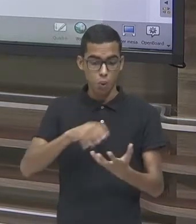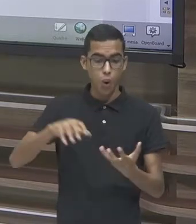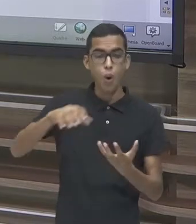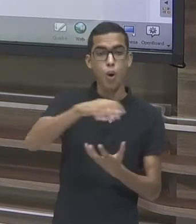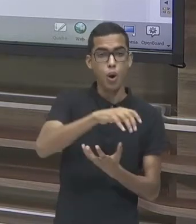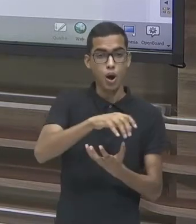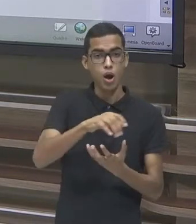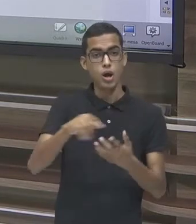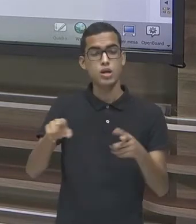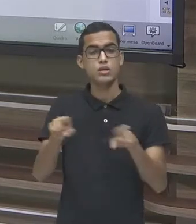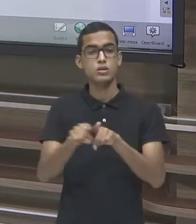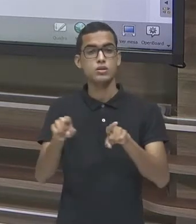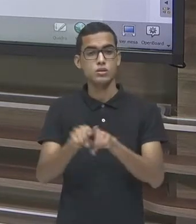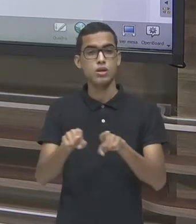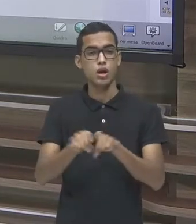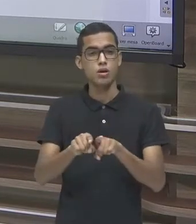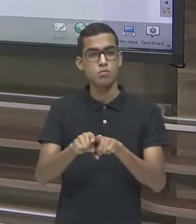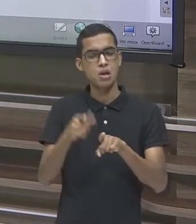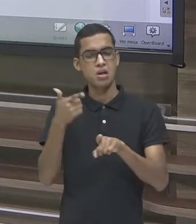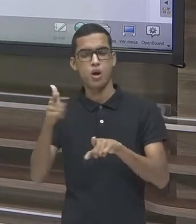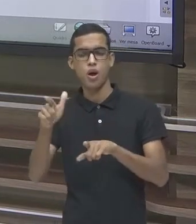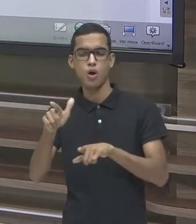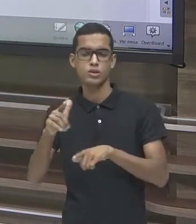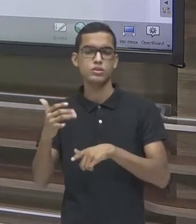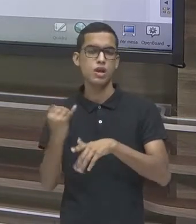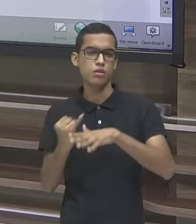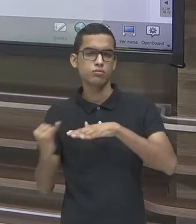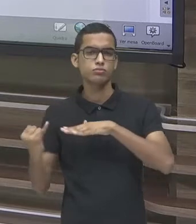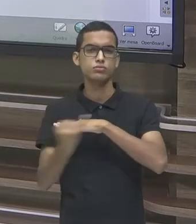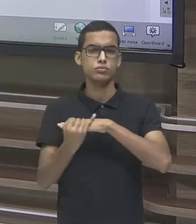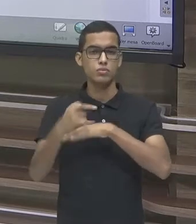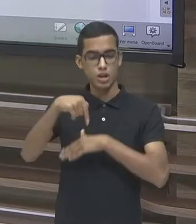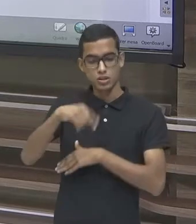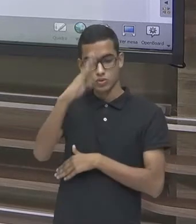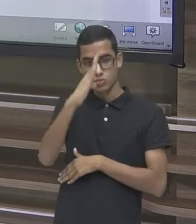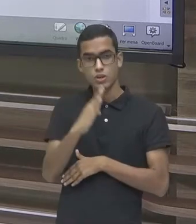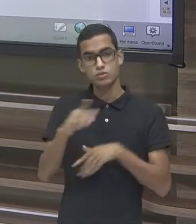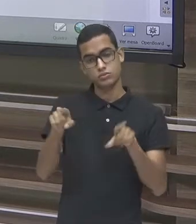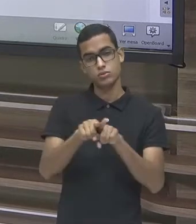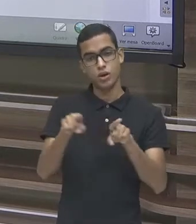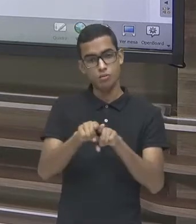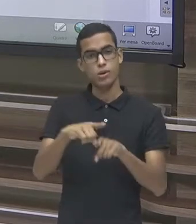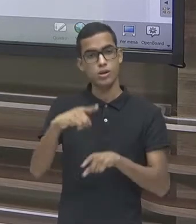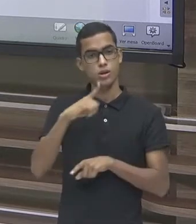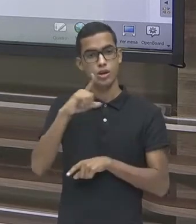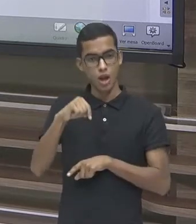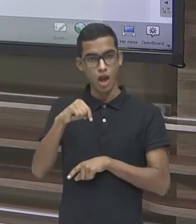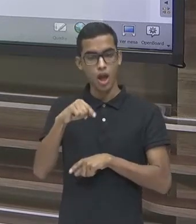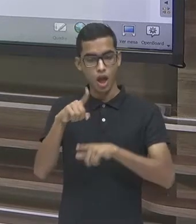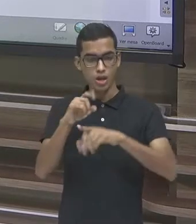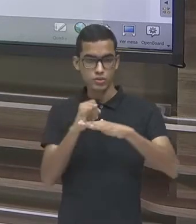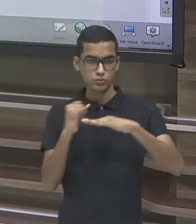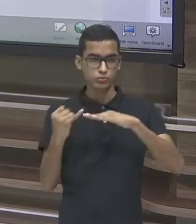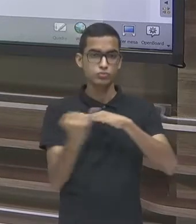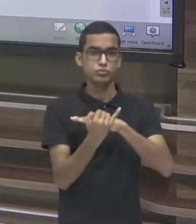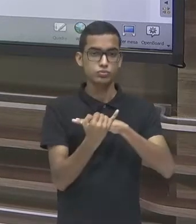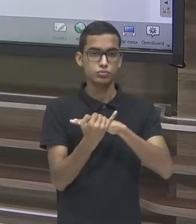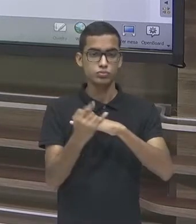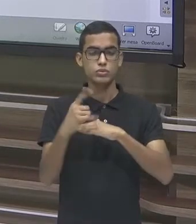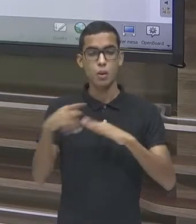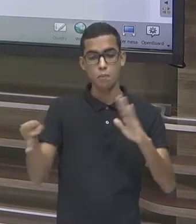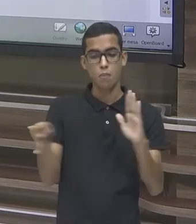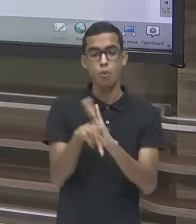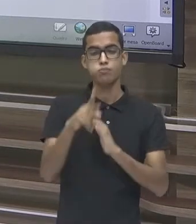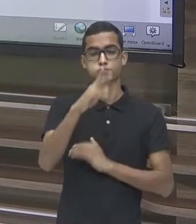que vão ser as partes insulares. Então a gente tem até, inclusive aqui no Brasil, a gente vai ter partes do nosso Brasil que são ilhas que vão compor o nosso